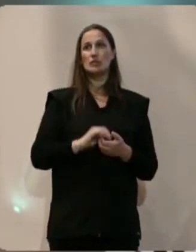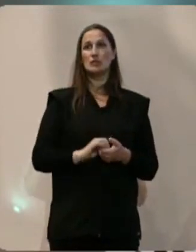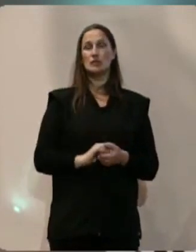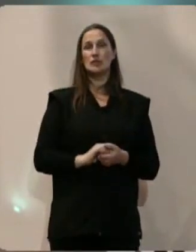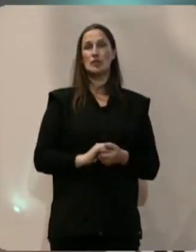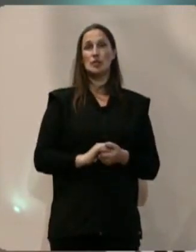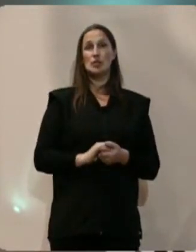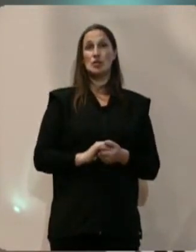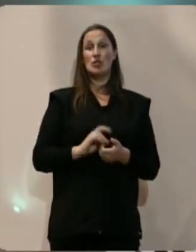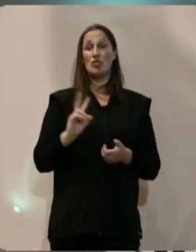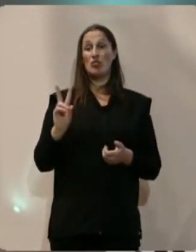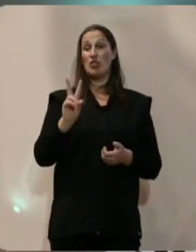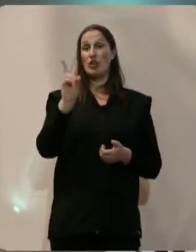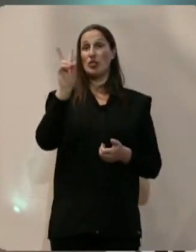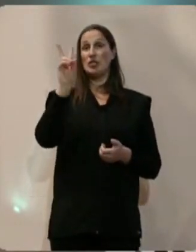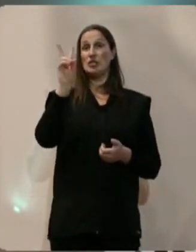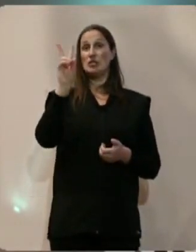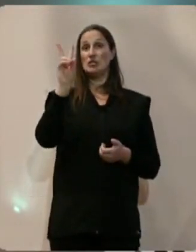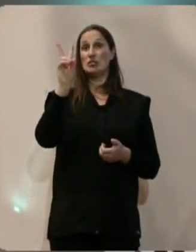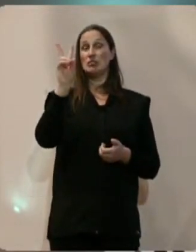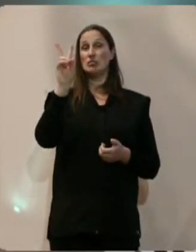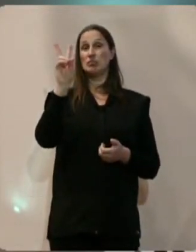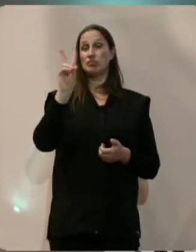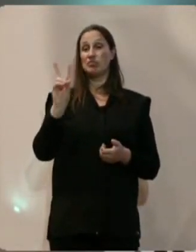Porque os valores estão invertidos.